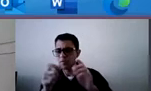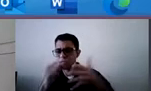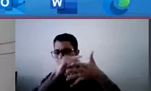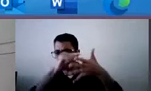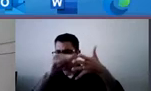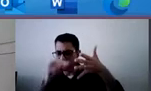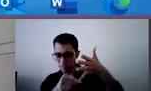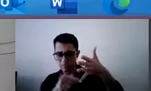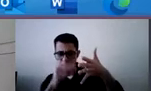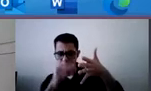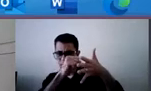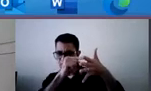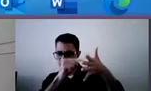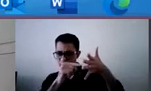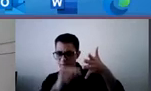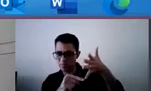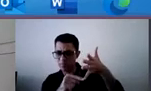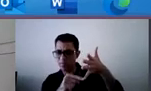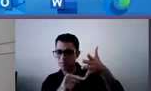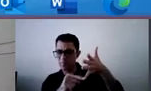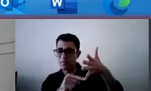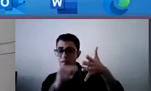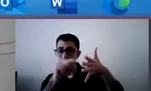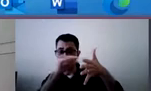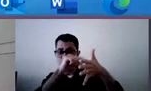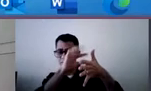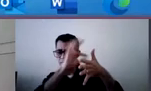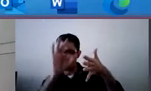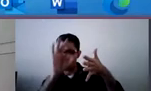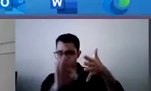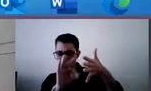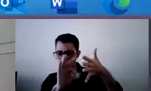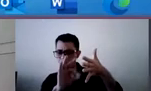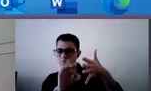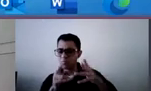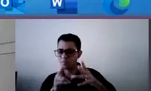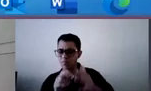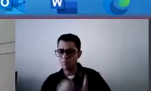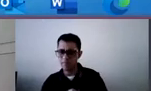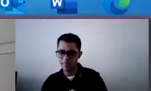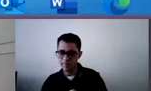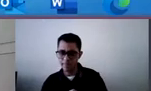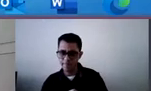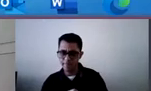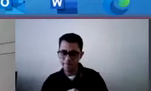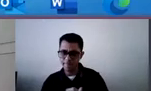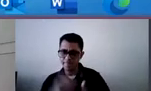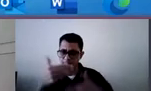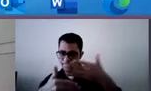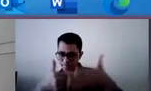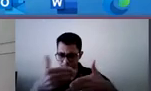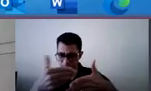5 elementos. Nesses 5 elementos, consequentemente, eles são desfragmentados em